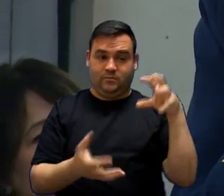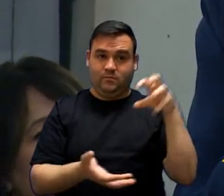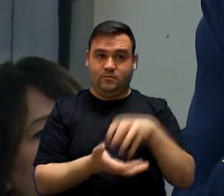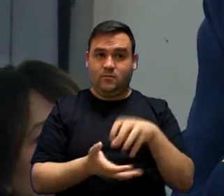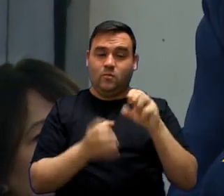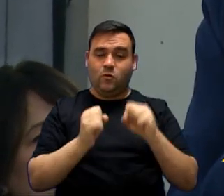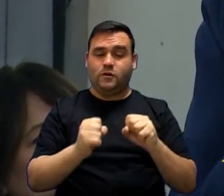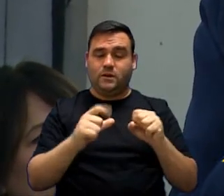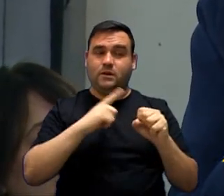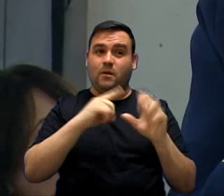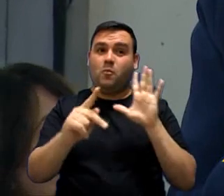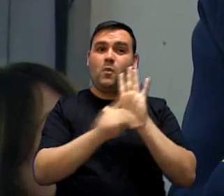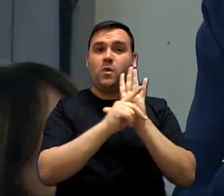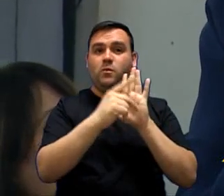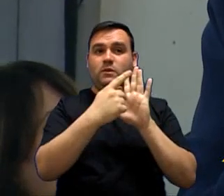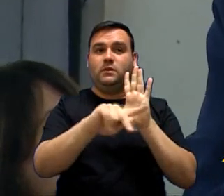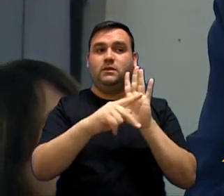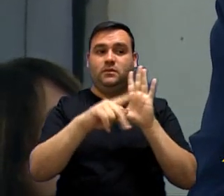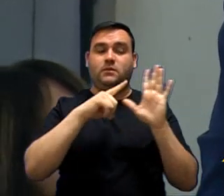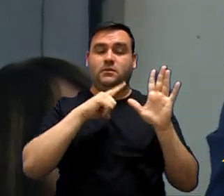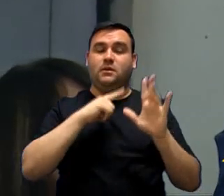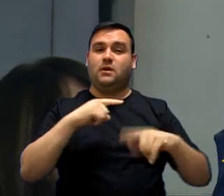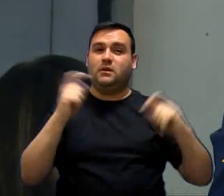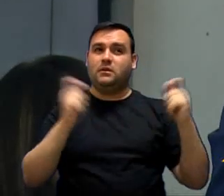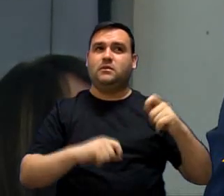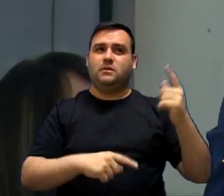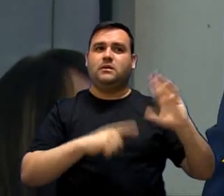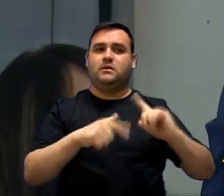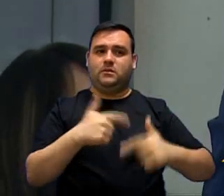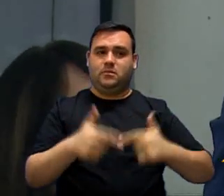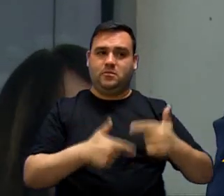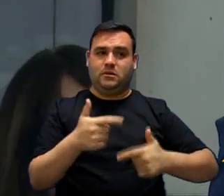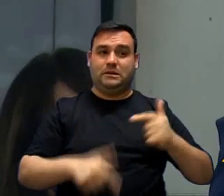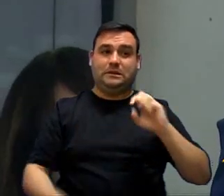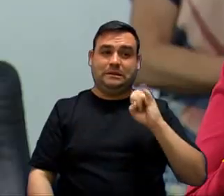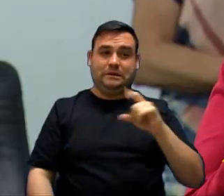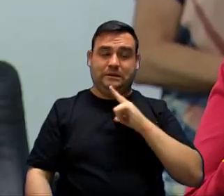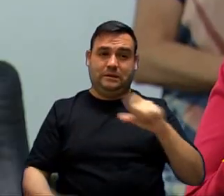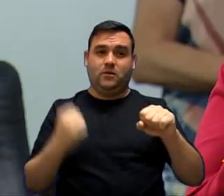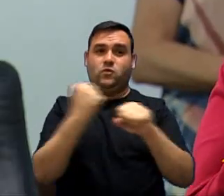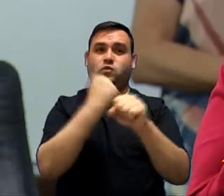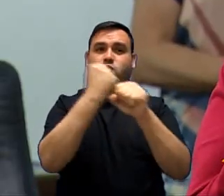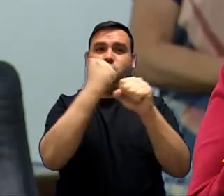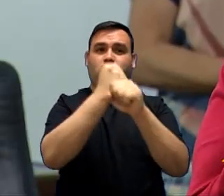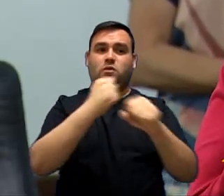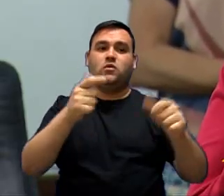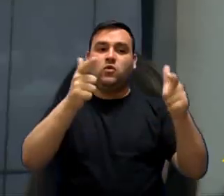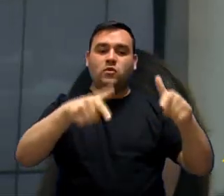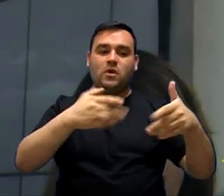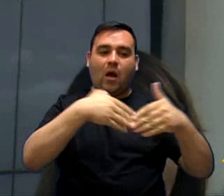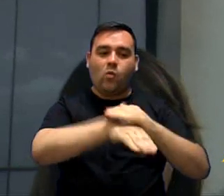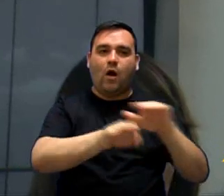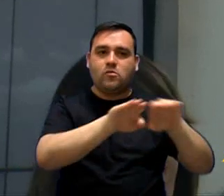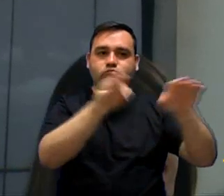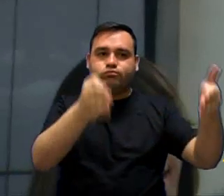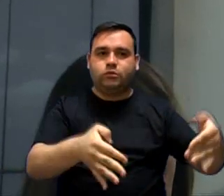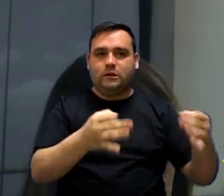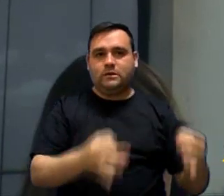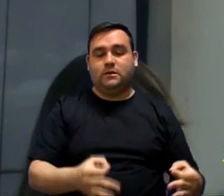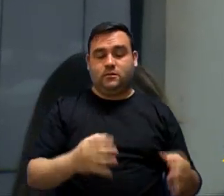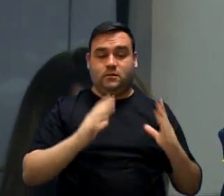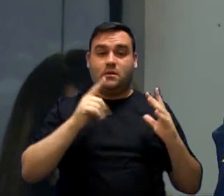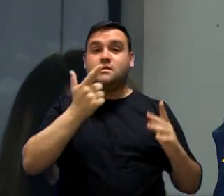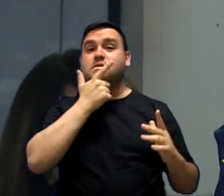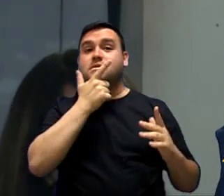ter o seu acelerador até funcionando se tivesse construído a Casa Mata a tempo. A Santa